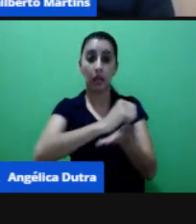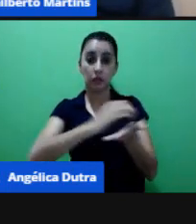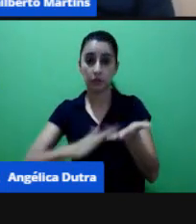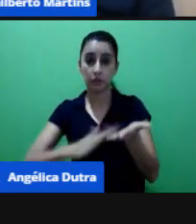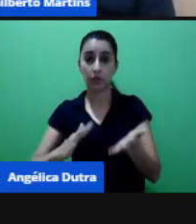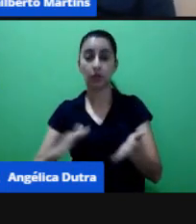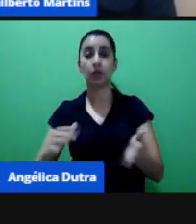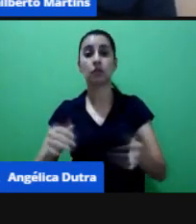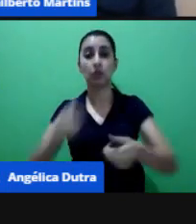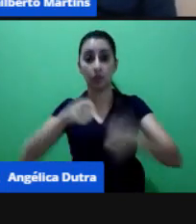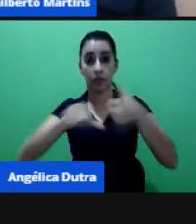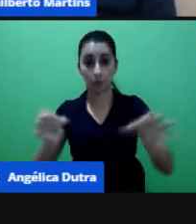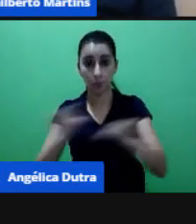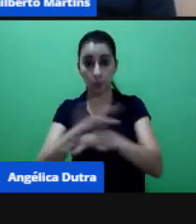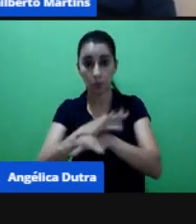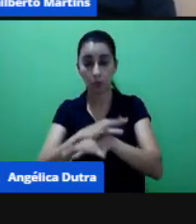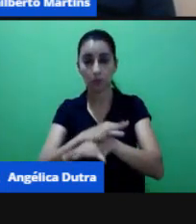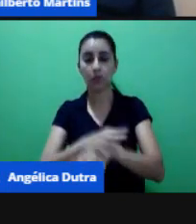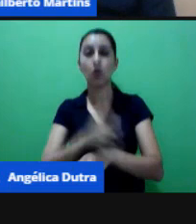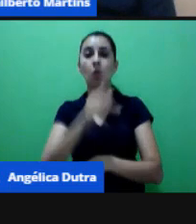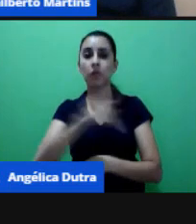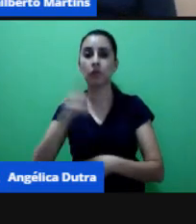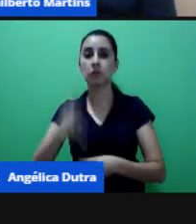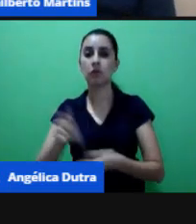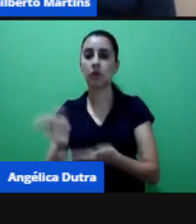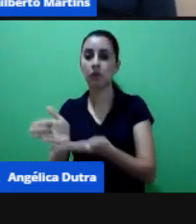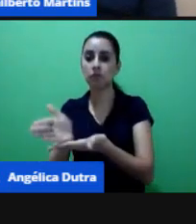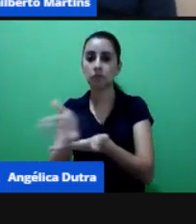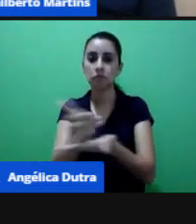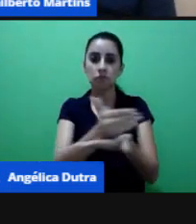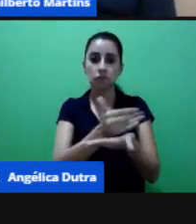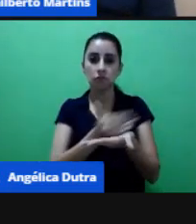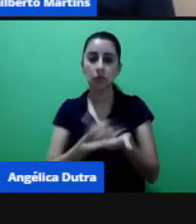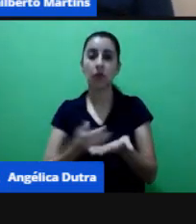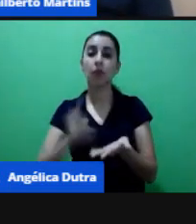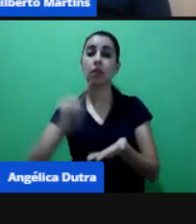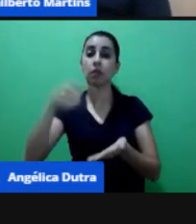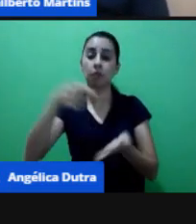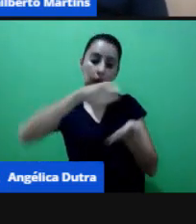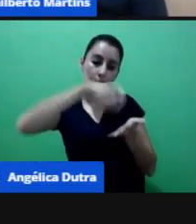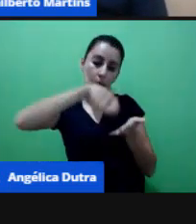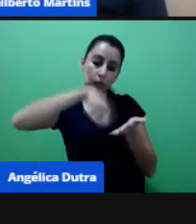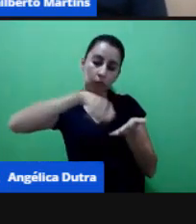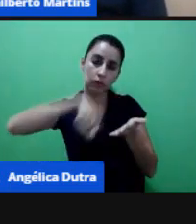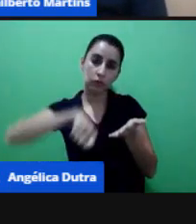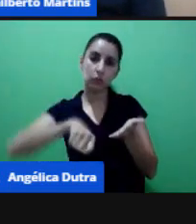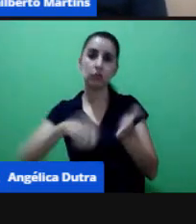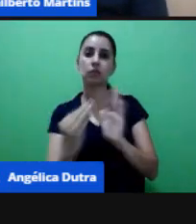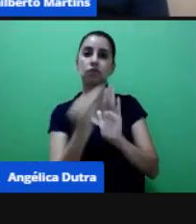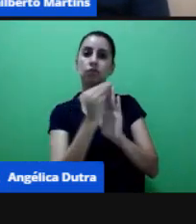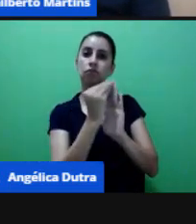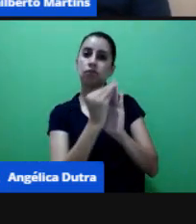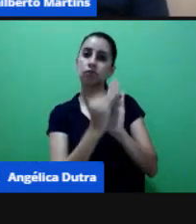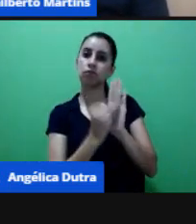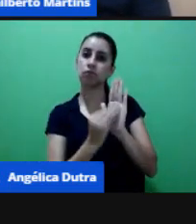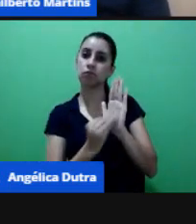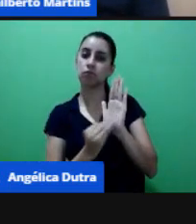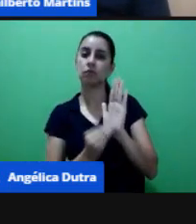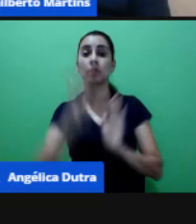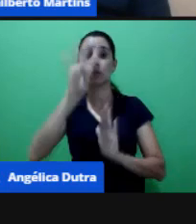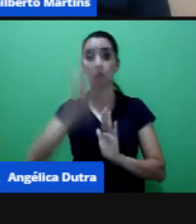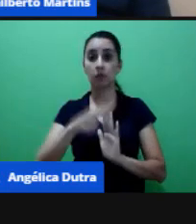avaliações, como eu já tinha dito antes. Aí vai vir o quê? A correção e a tabulação desses dados coletados a